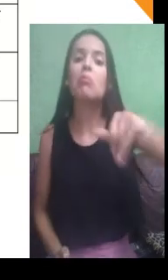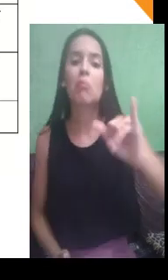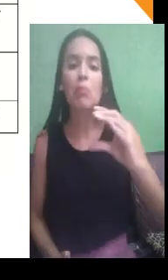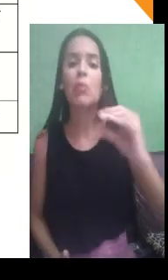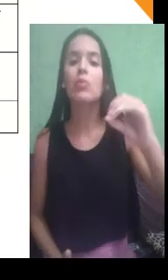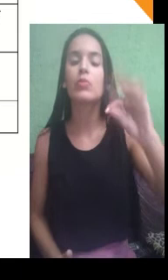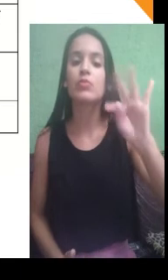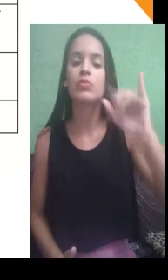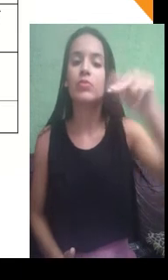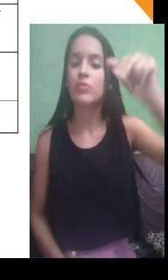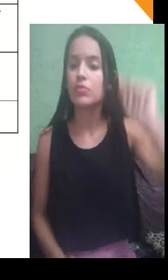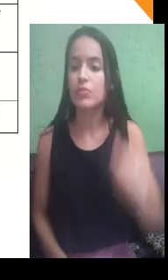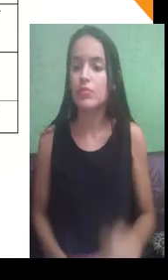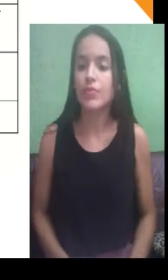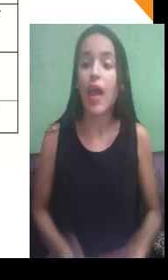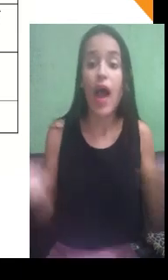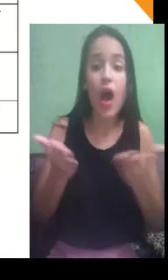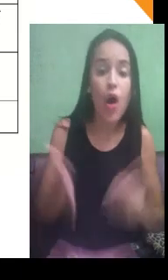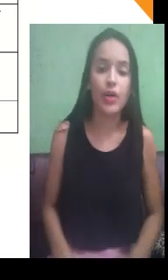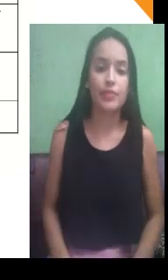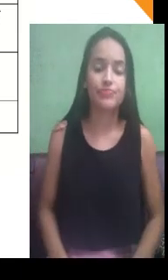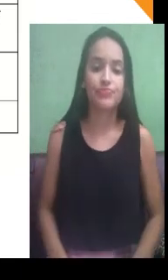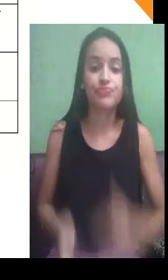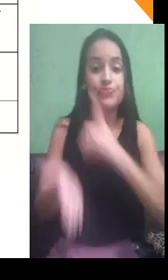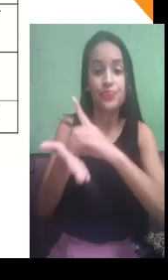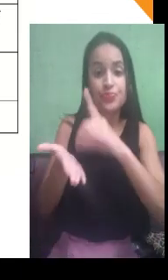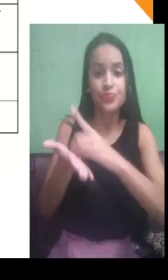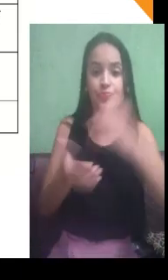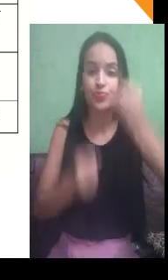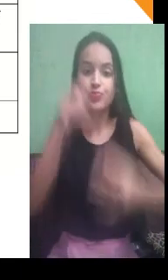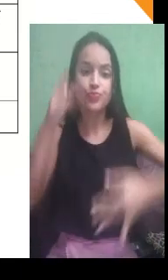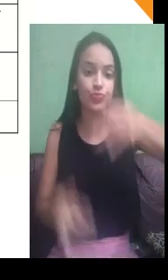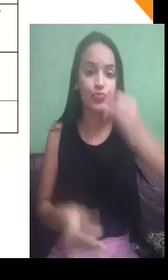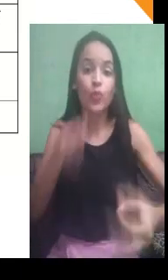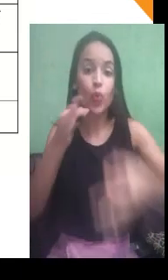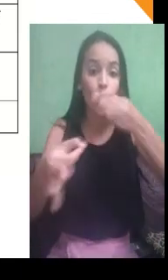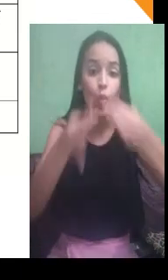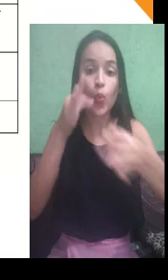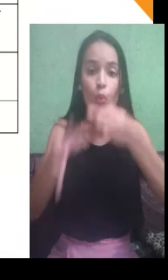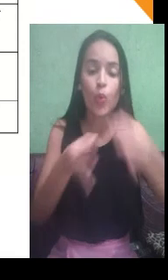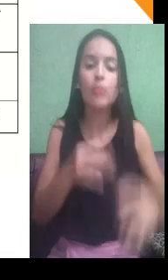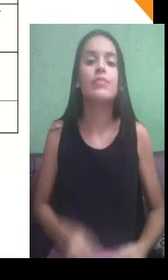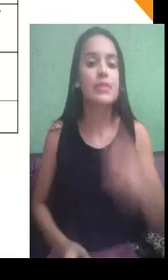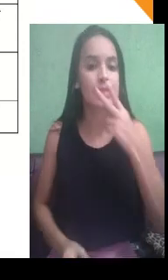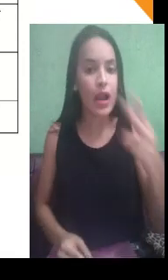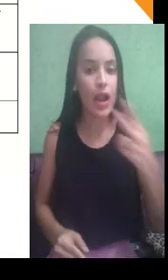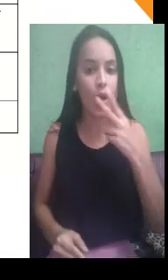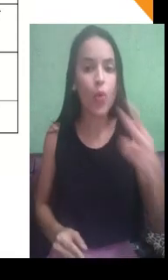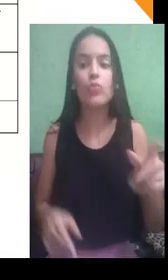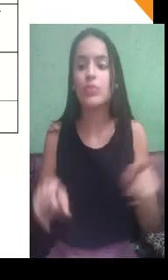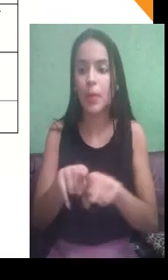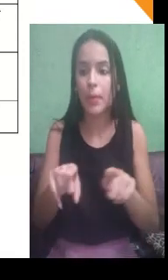lícita que contém nicotina e produz sensação de relaxamento. O que a gente observa nesse exemplo aqui? Que a intenção